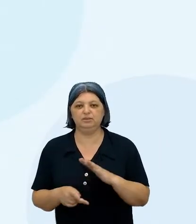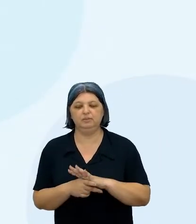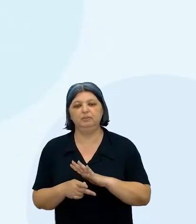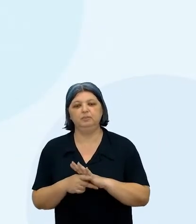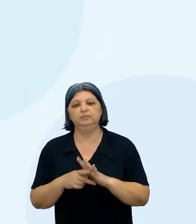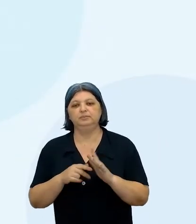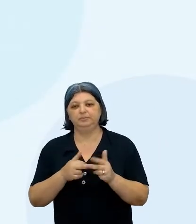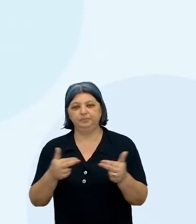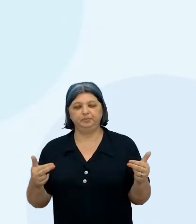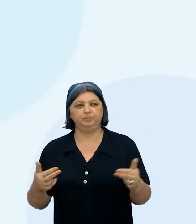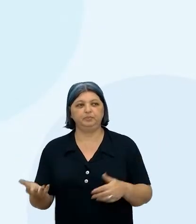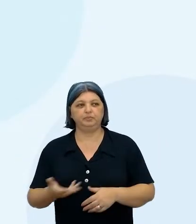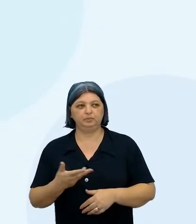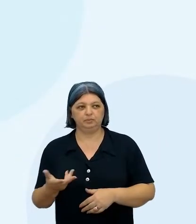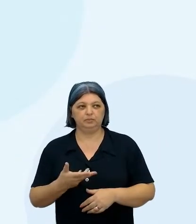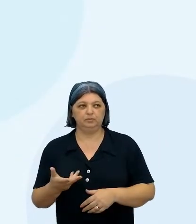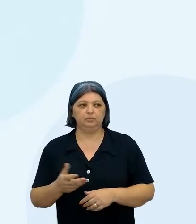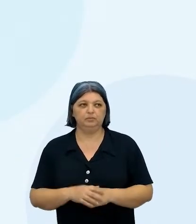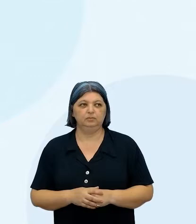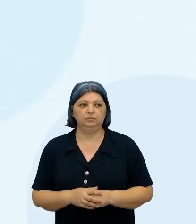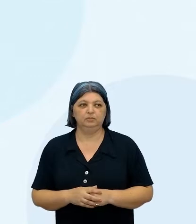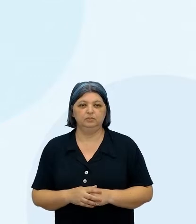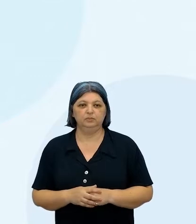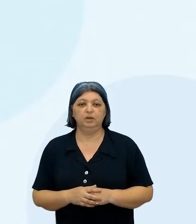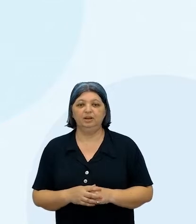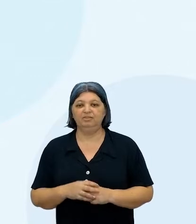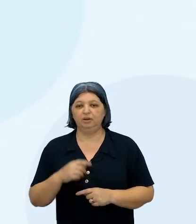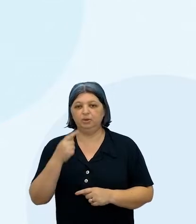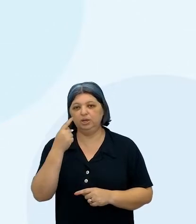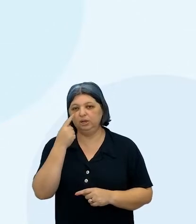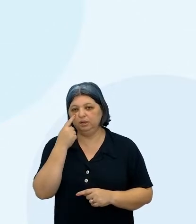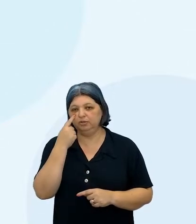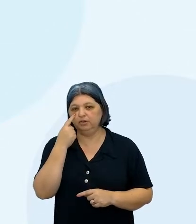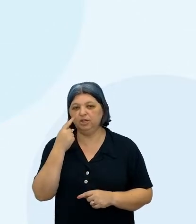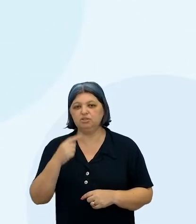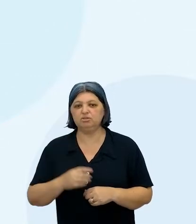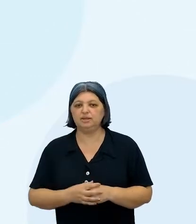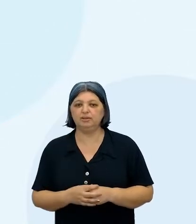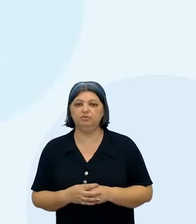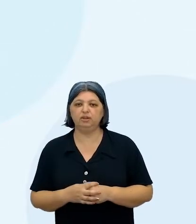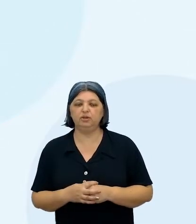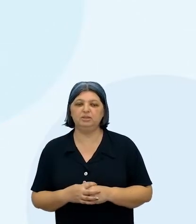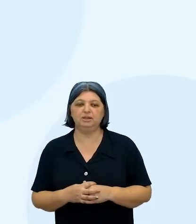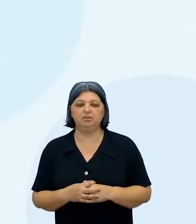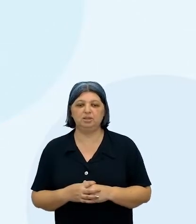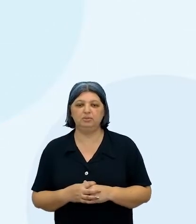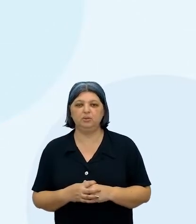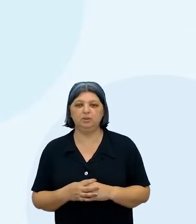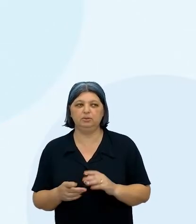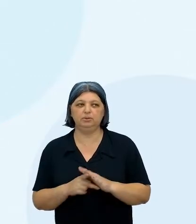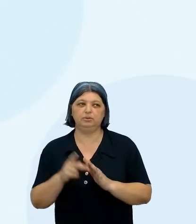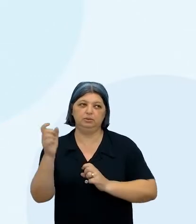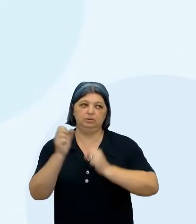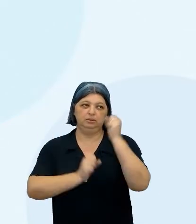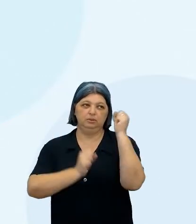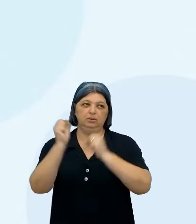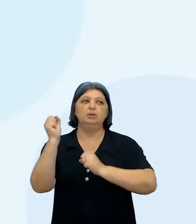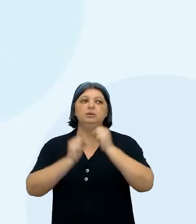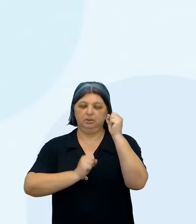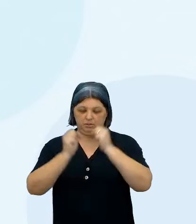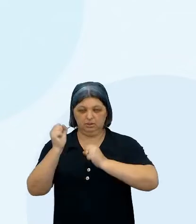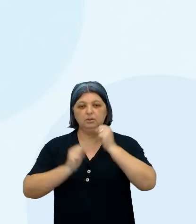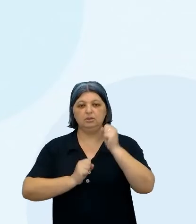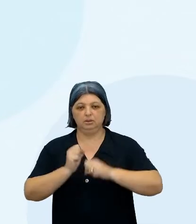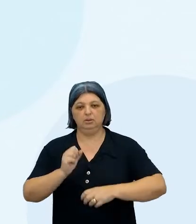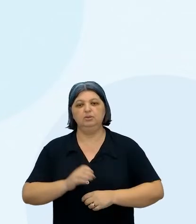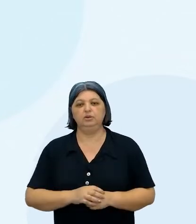suas fragilidades. Então o Fordismo mostrou, por exemplo, que os trabalhadores, quer dizer, a fábrica mesmo, ela teria um